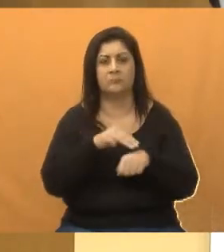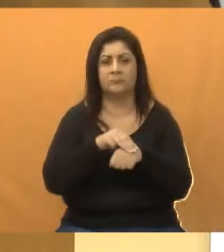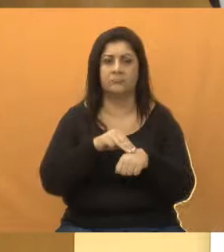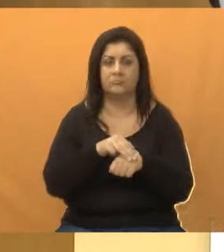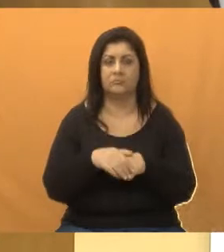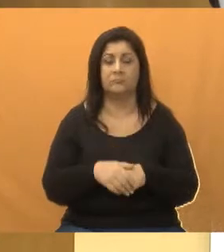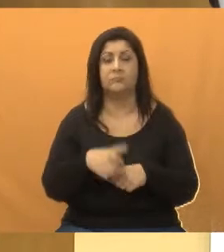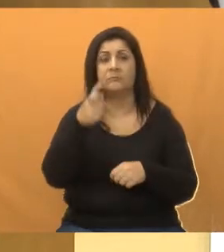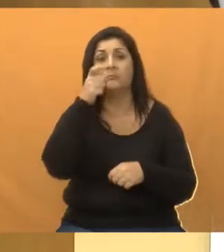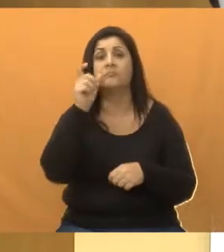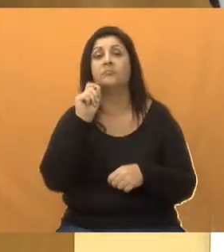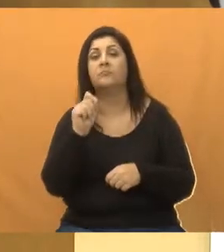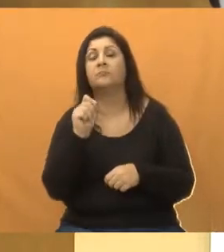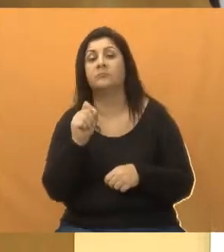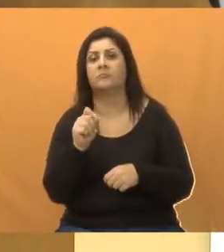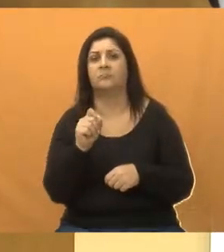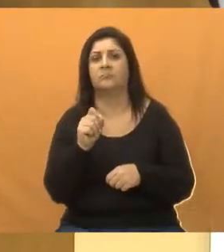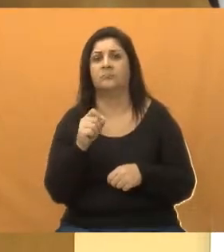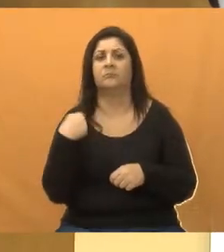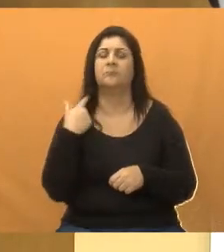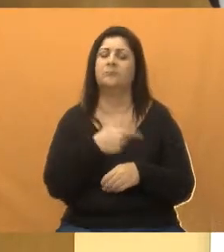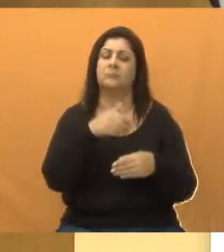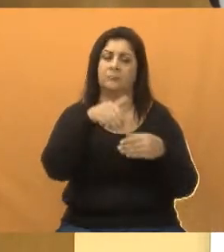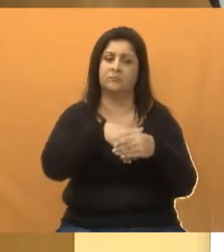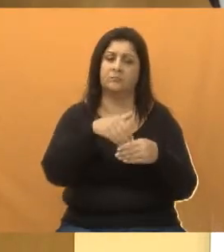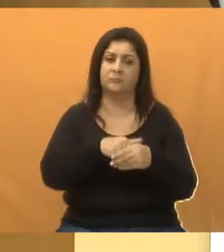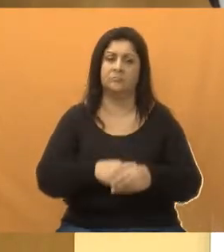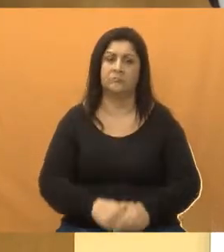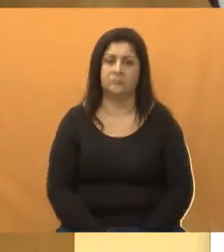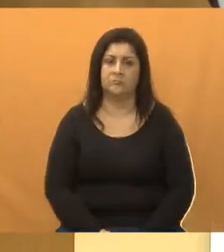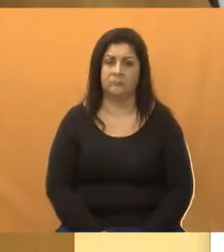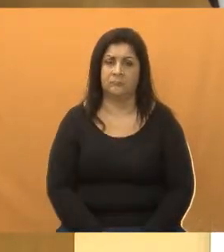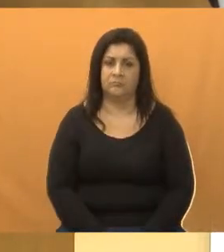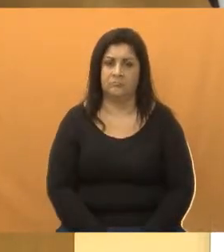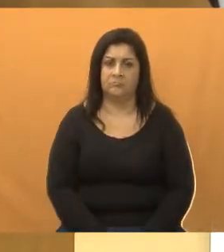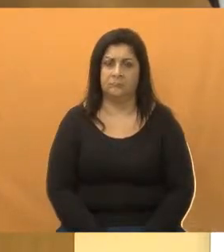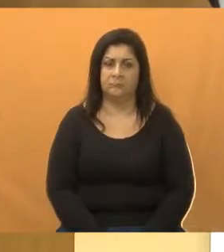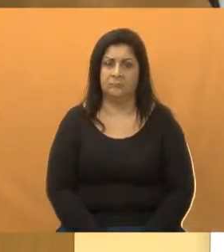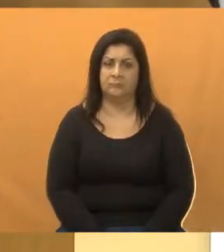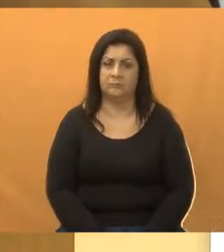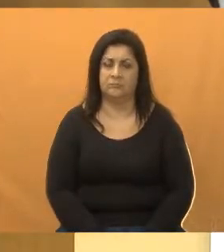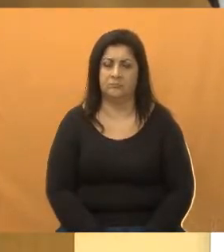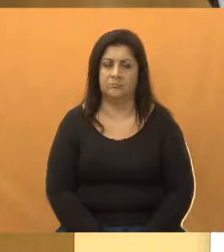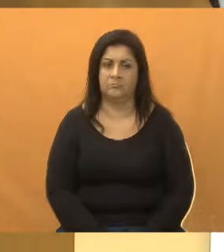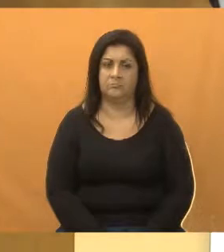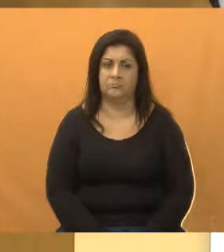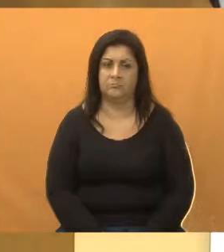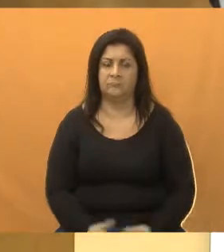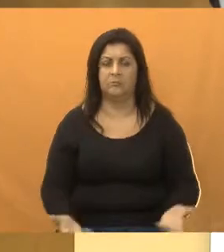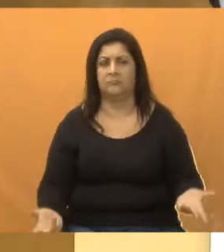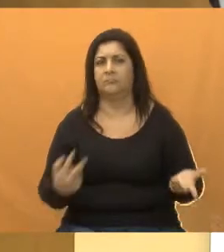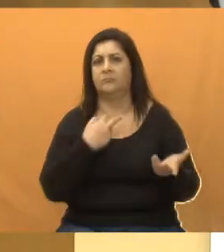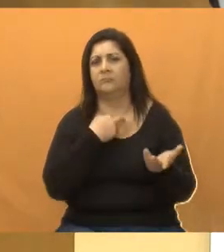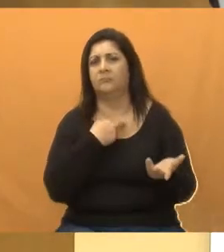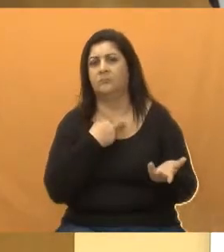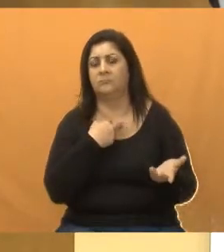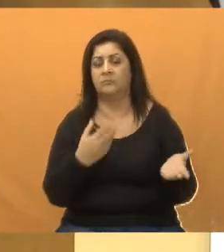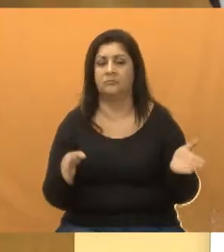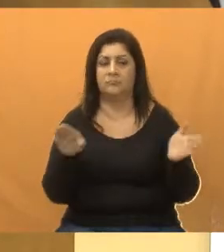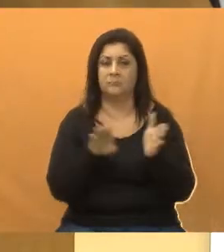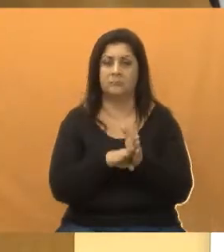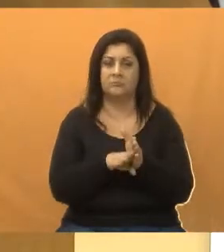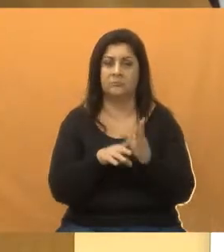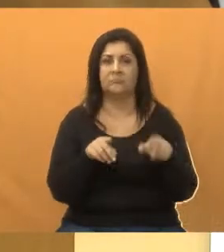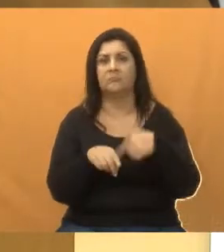para ver o que nós vamos votar aqui hoje. E a gente, de forma alguma, a gente não pode chegar aqui